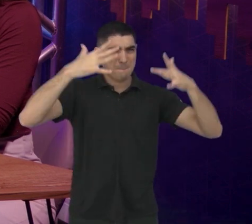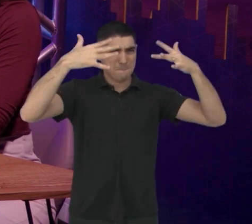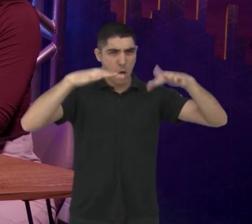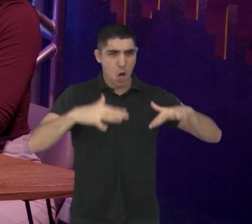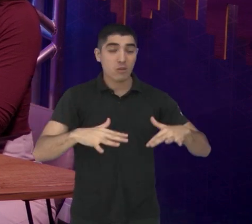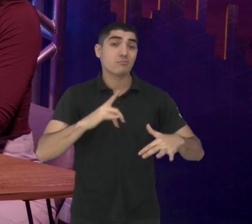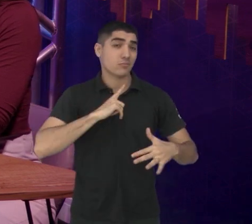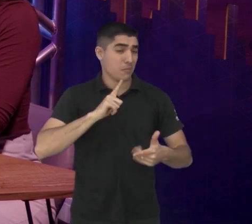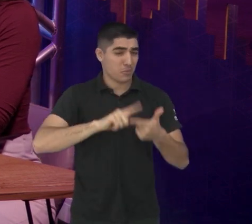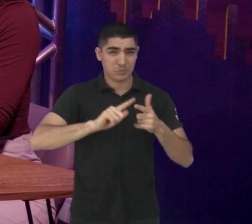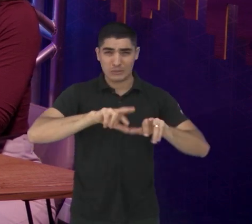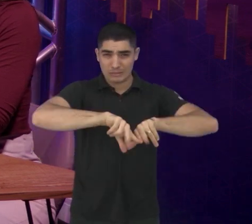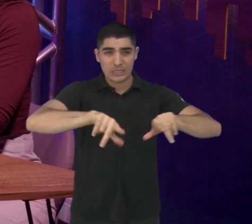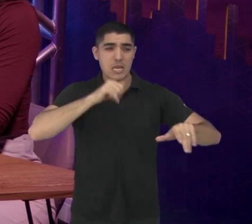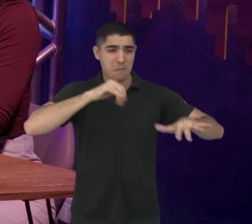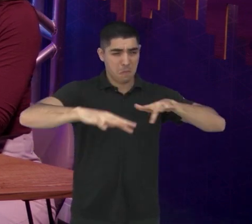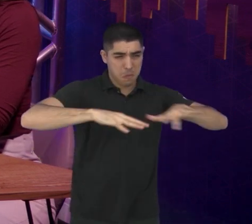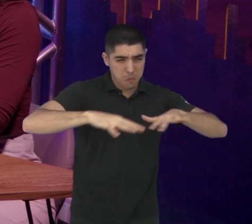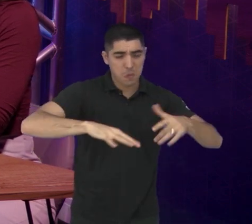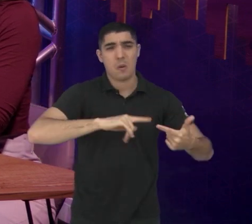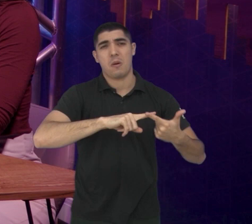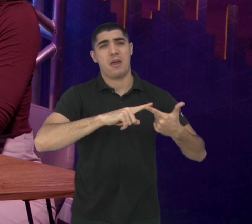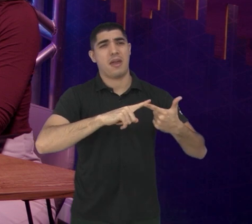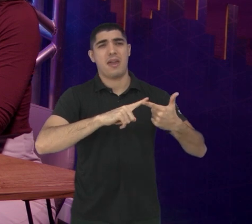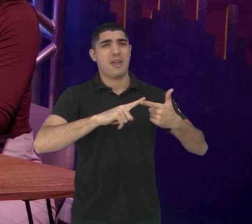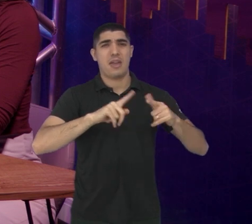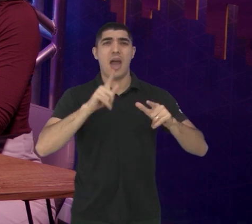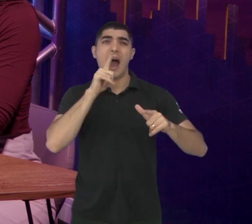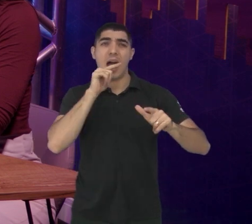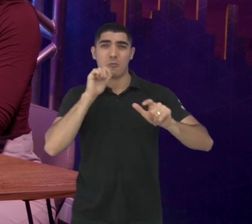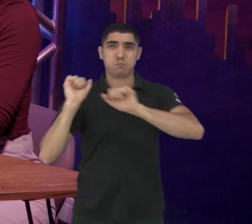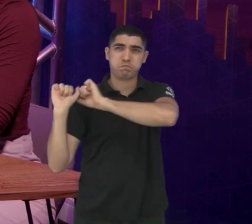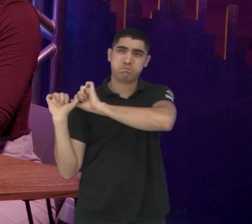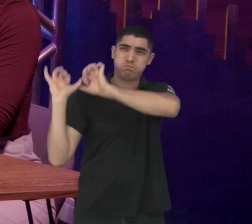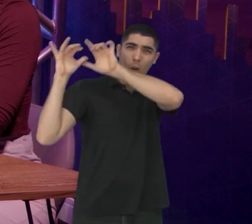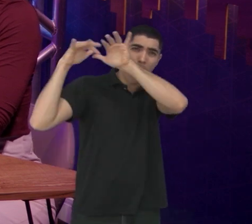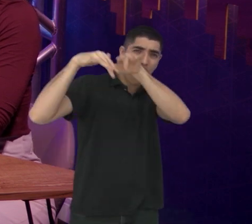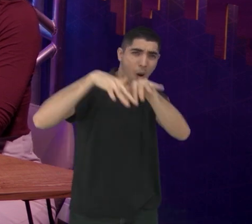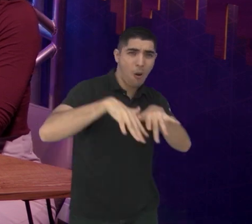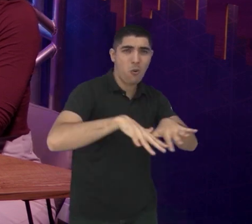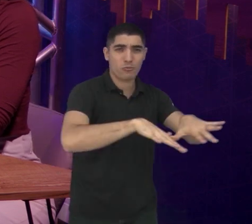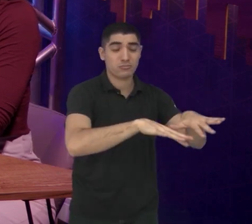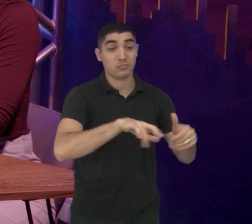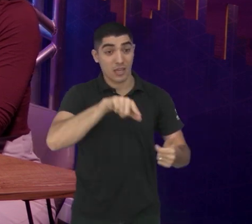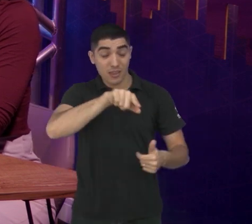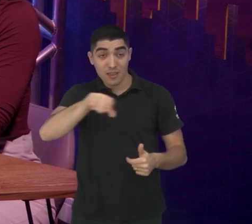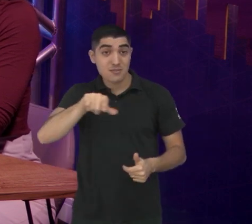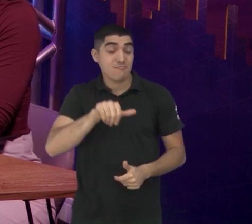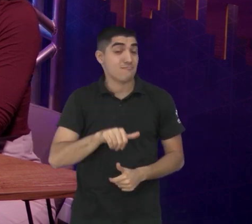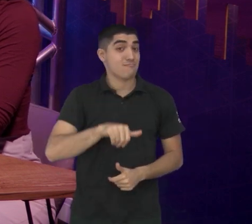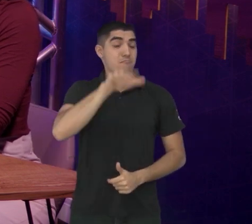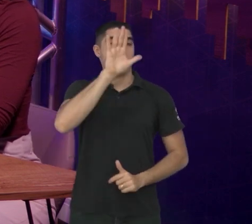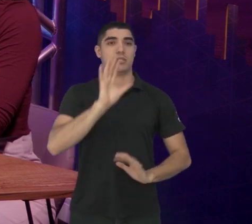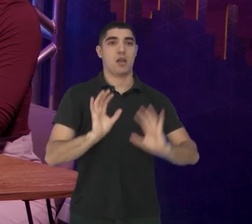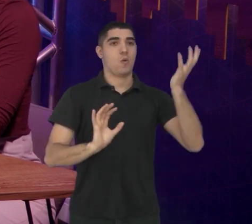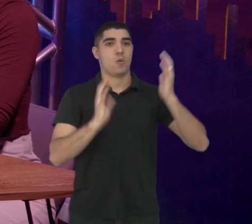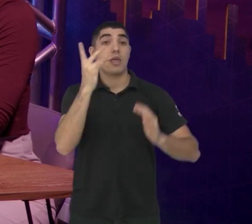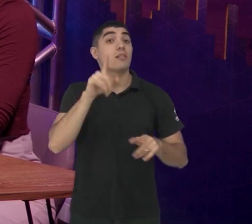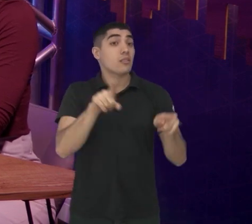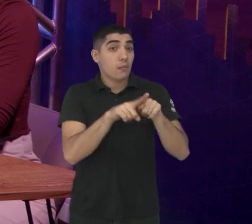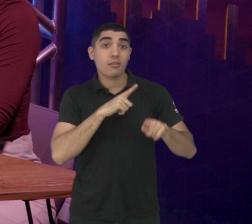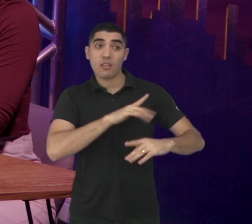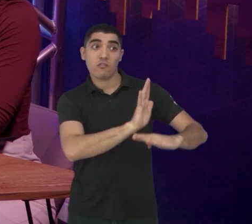ser diversos, né? A gente tem muitos problemas de terremotos, de tsunamis, que são o que muitas vezes acabam ganhando mais destaque, né? E